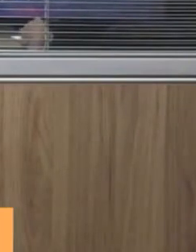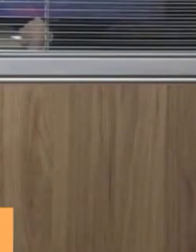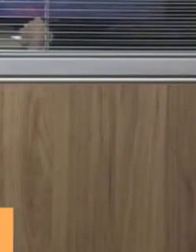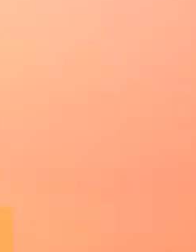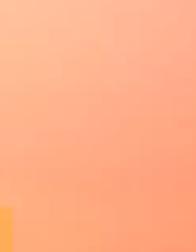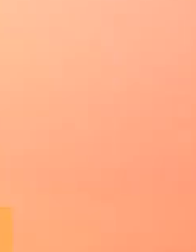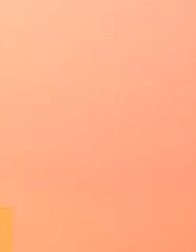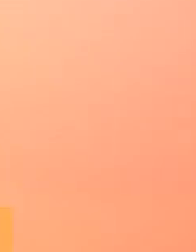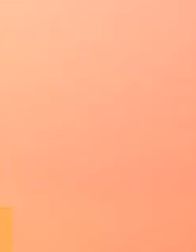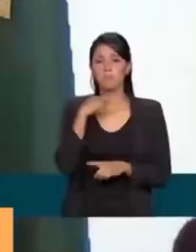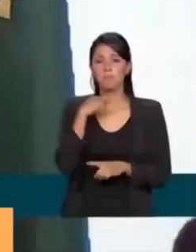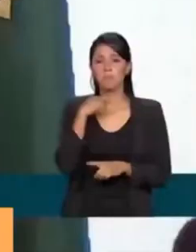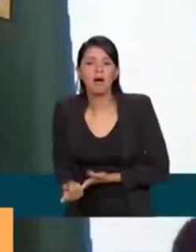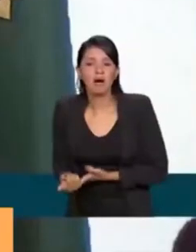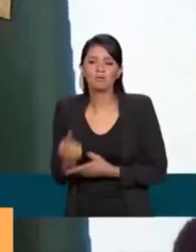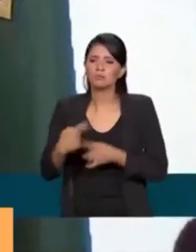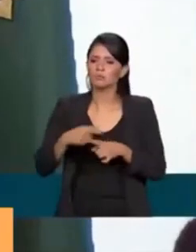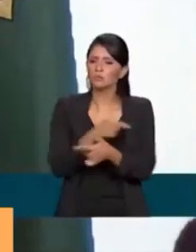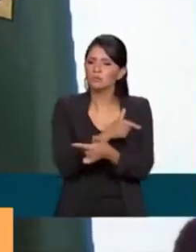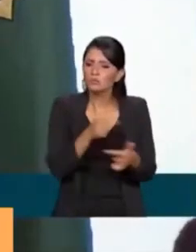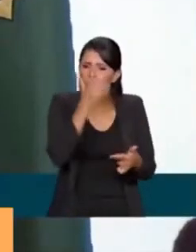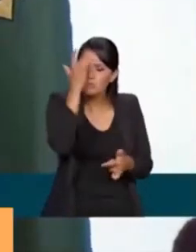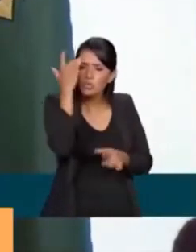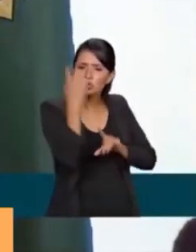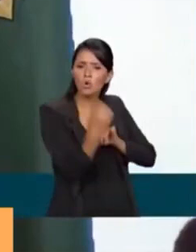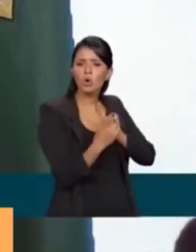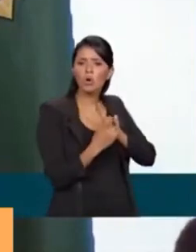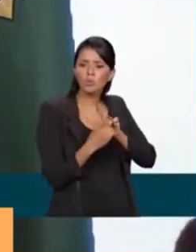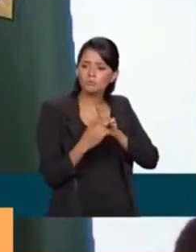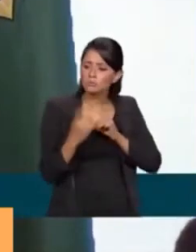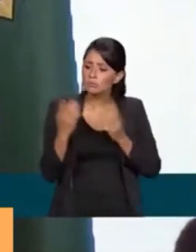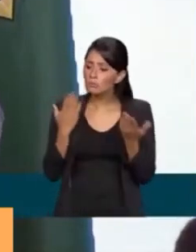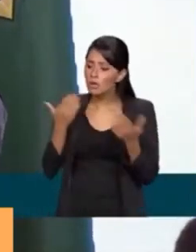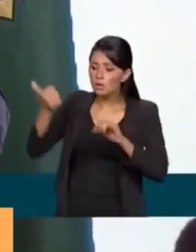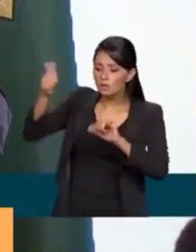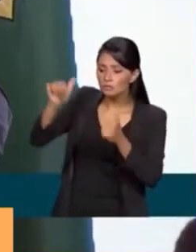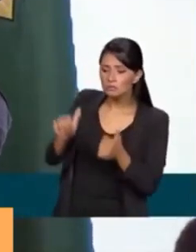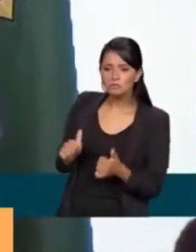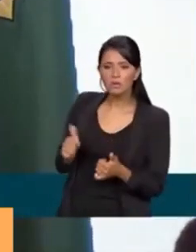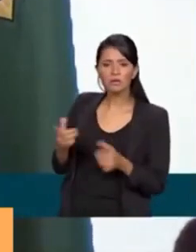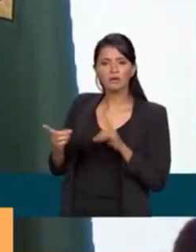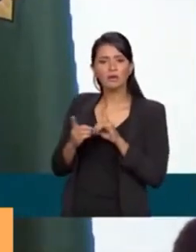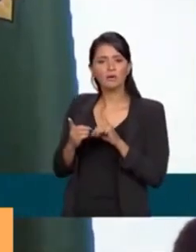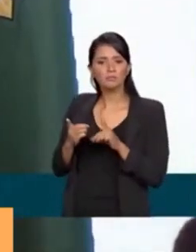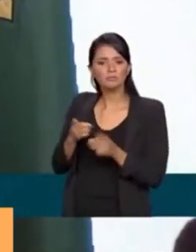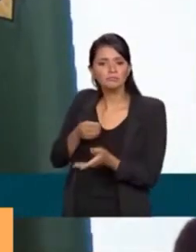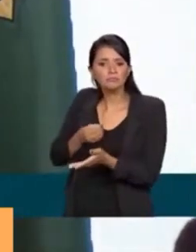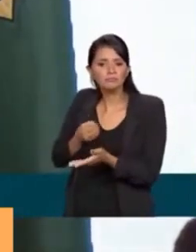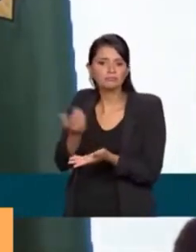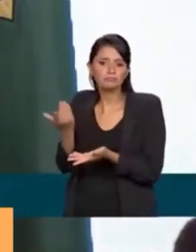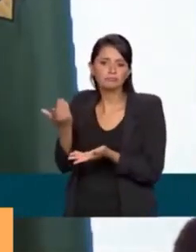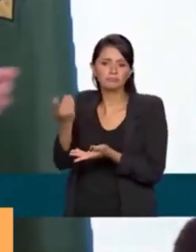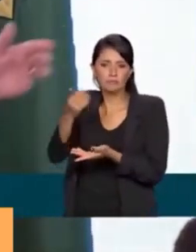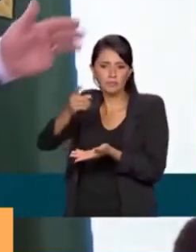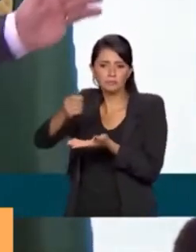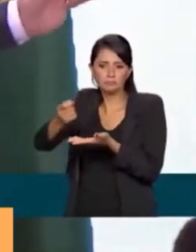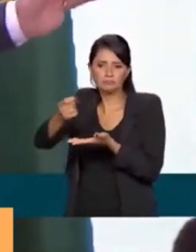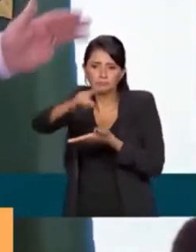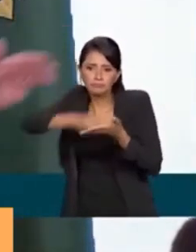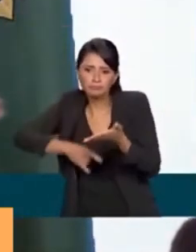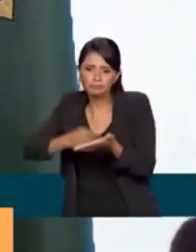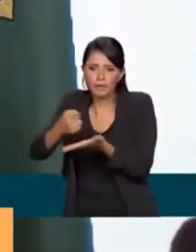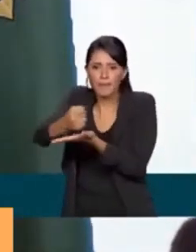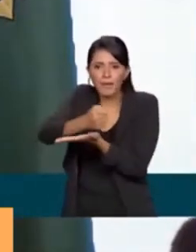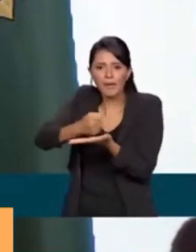a menos que não tenha médicos brasileiros para ele então ele faz questão de frisar e ele sabe que esse ponto é um ponto polêmico